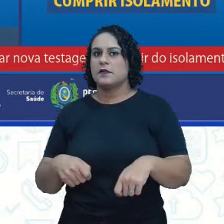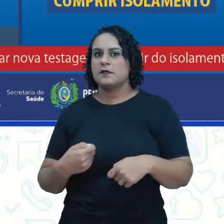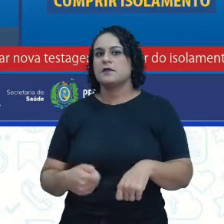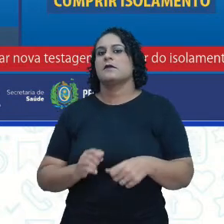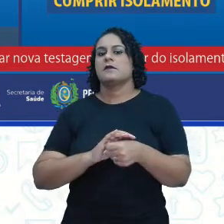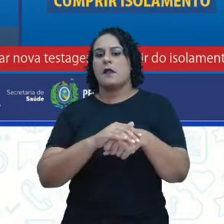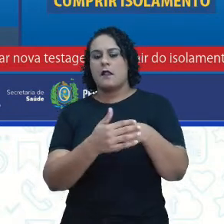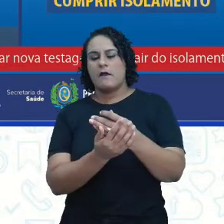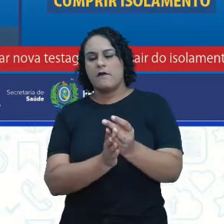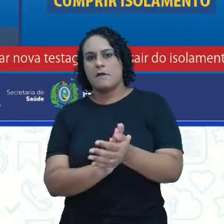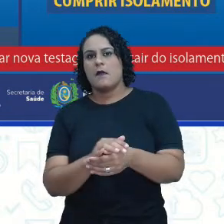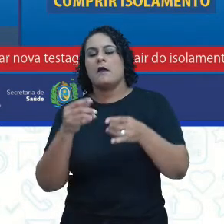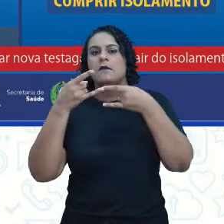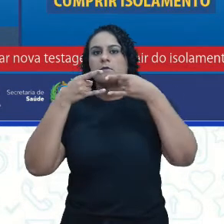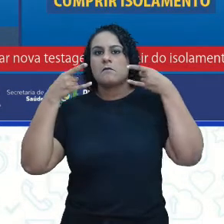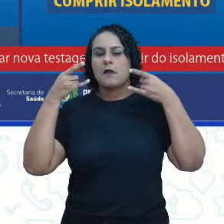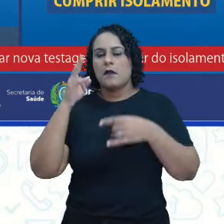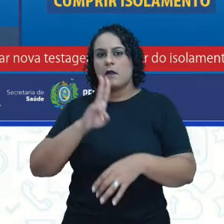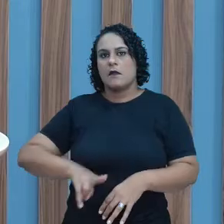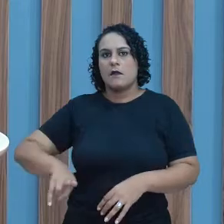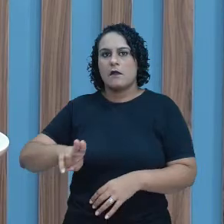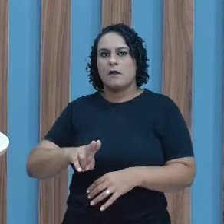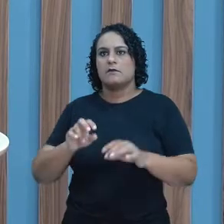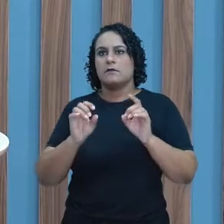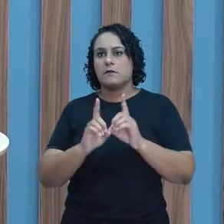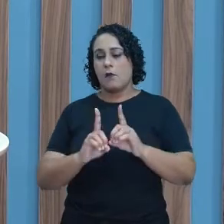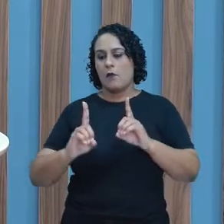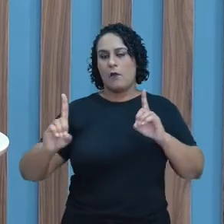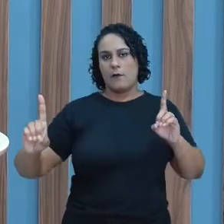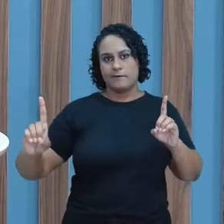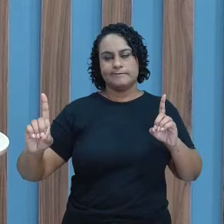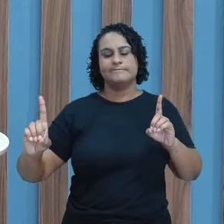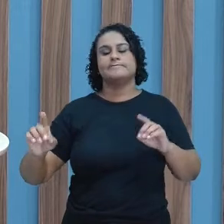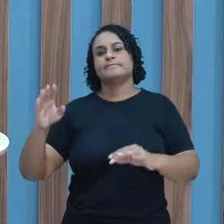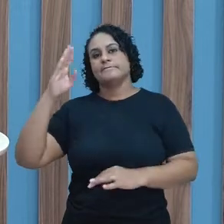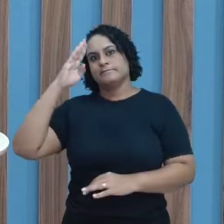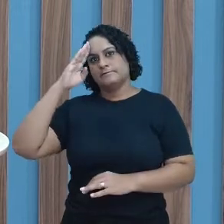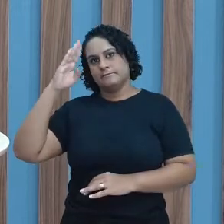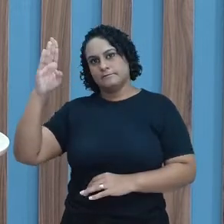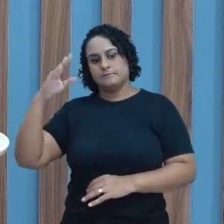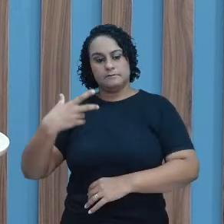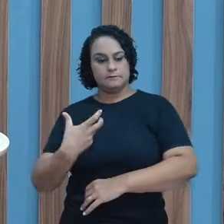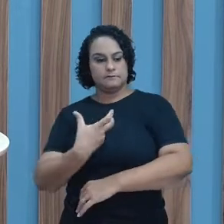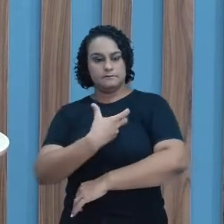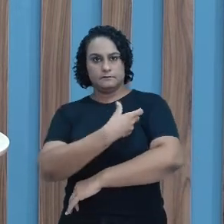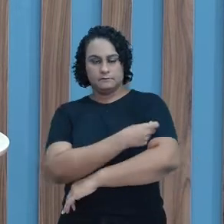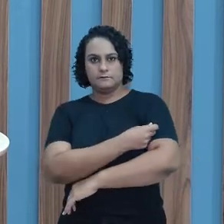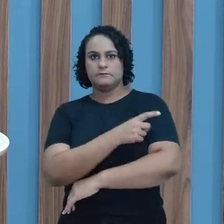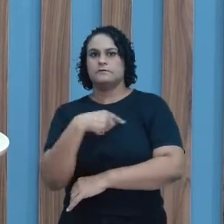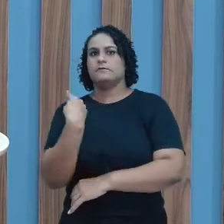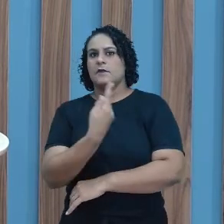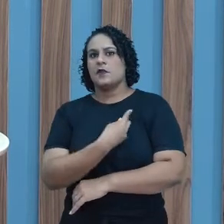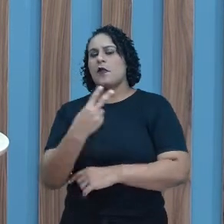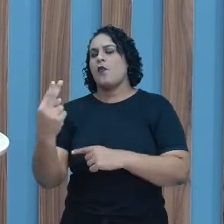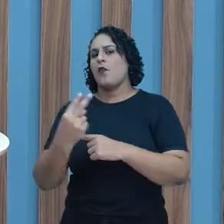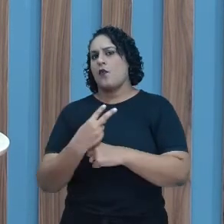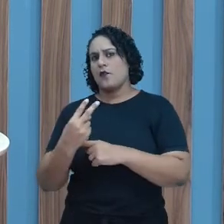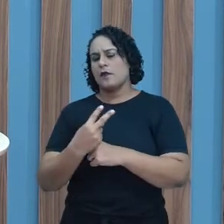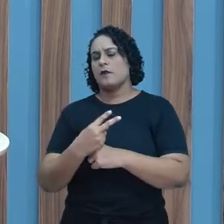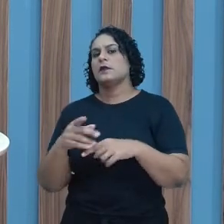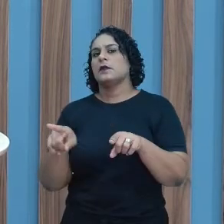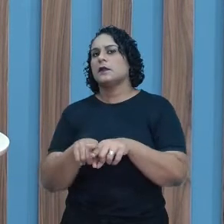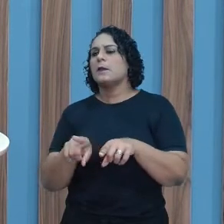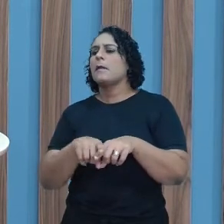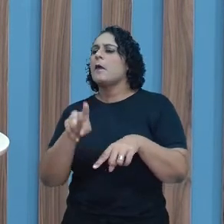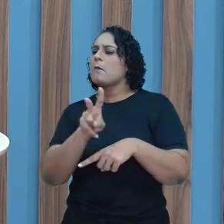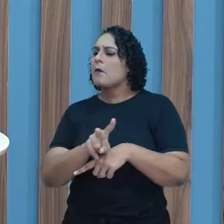as mãos, a usar máscara, ao distanciamento e principalmente a vacina, a gente está cuidando de nós e de todas as